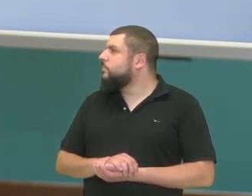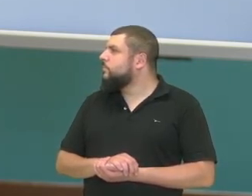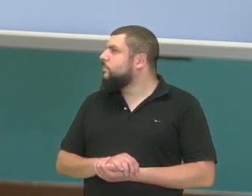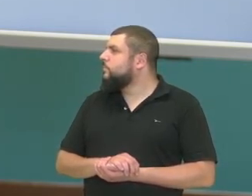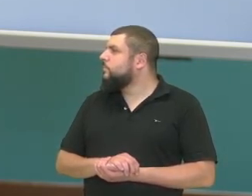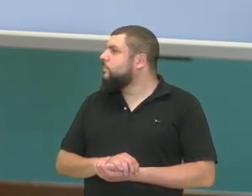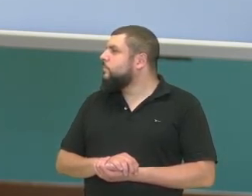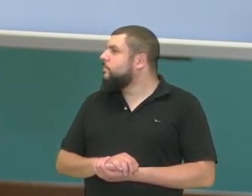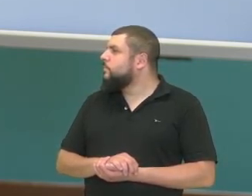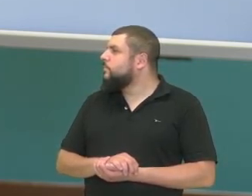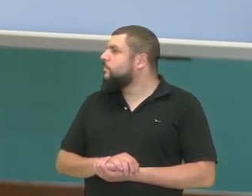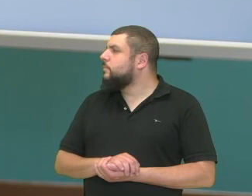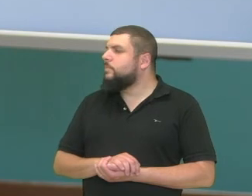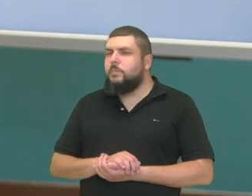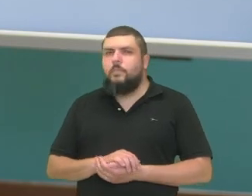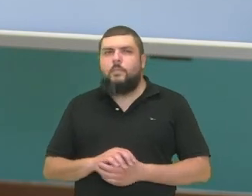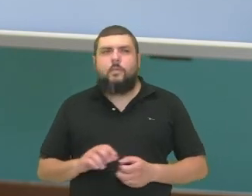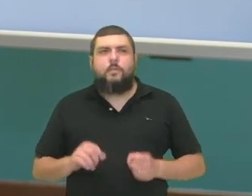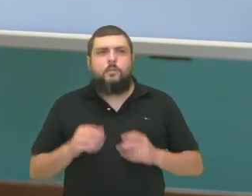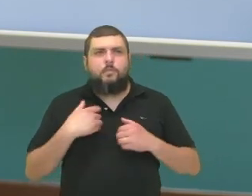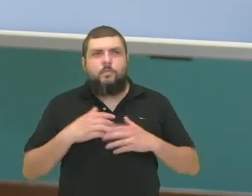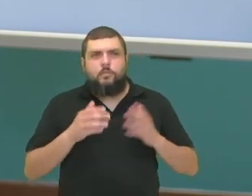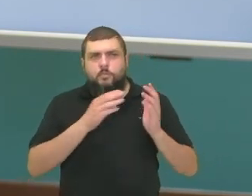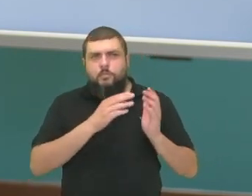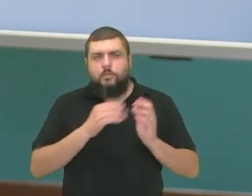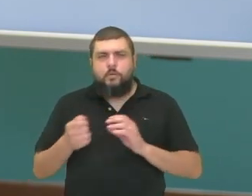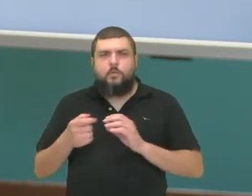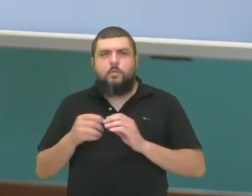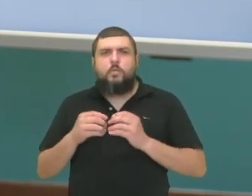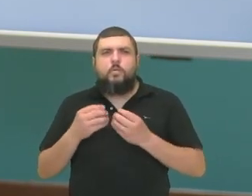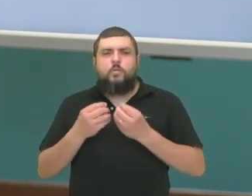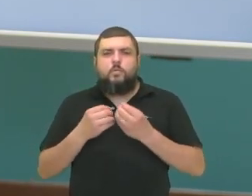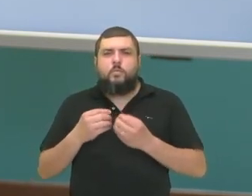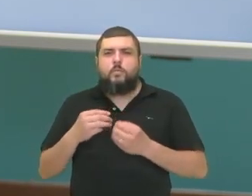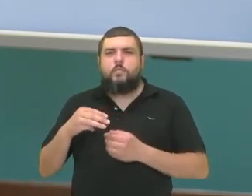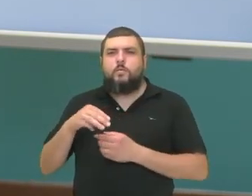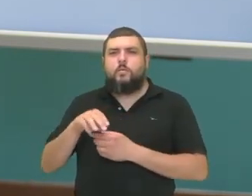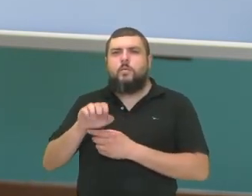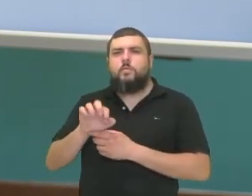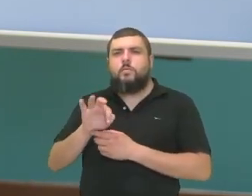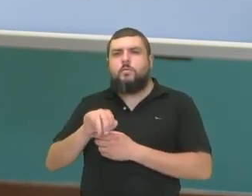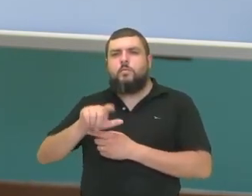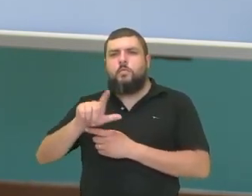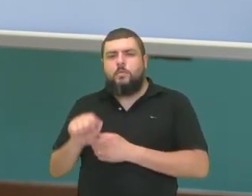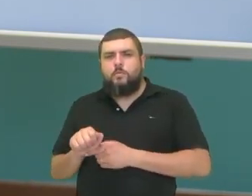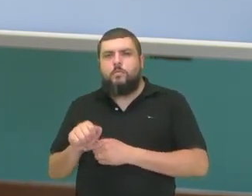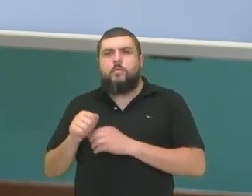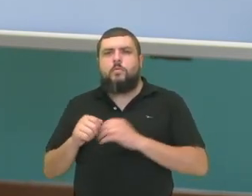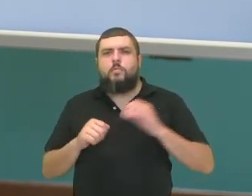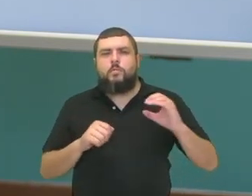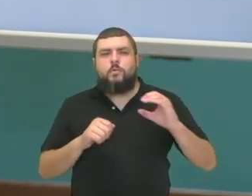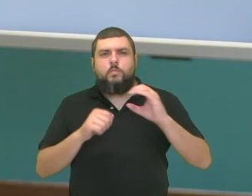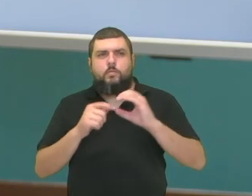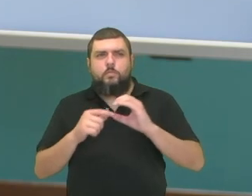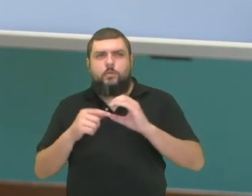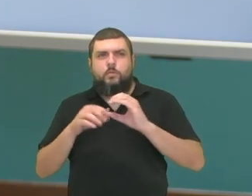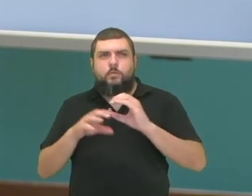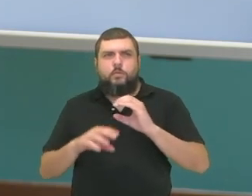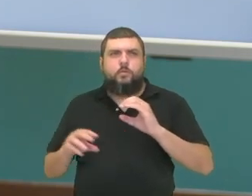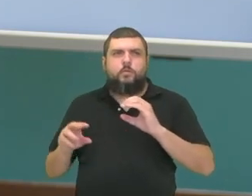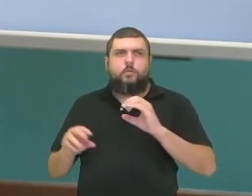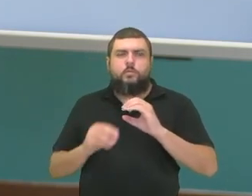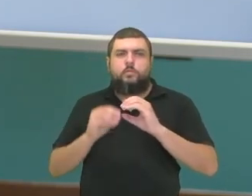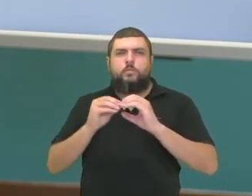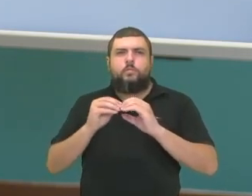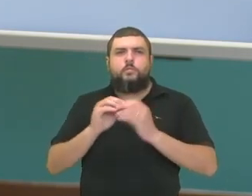carbônica e aqui nós temos o radical metila no carbono número 2. Observe, cadeia